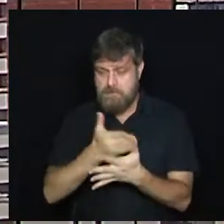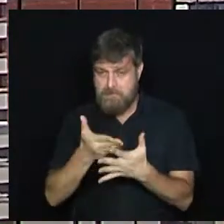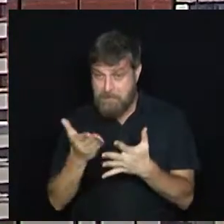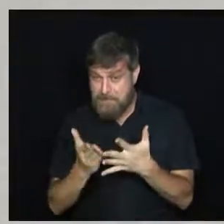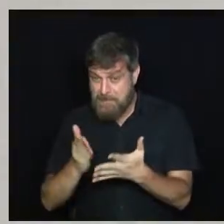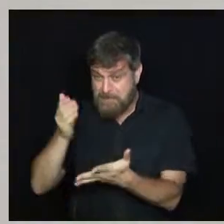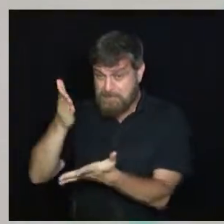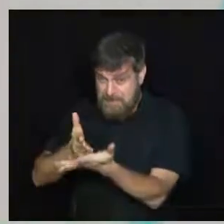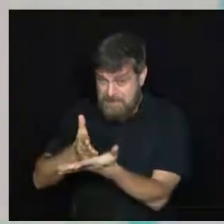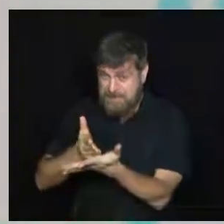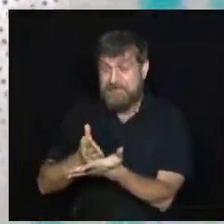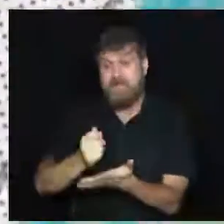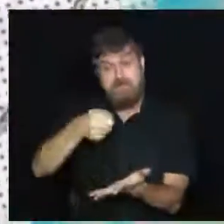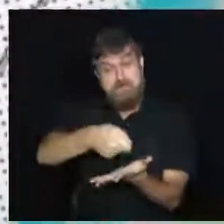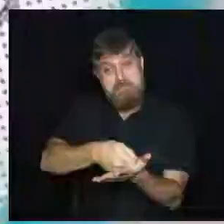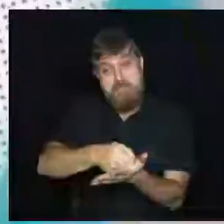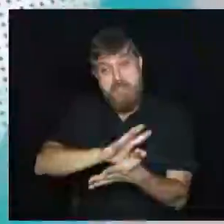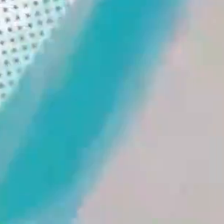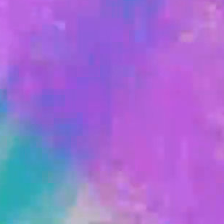opções.